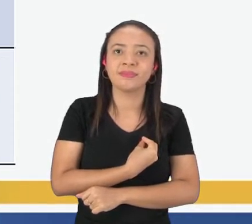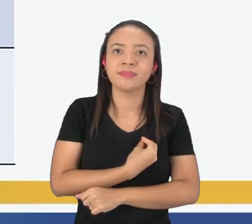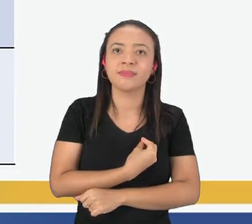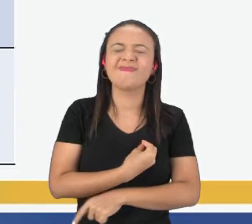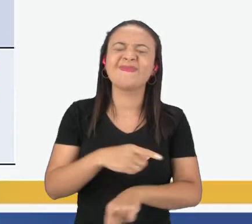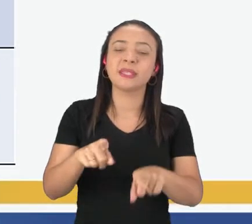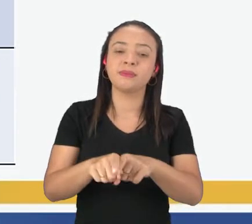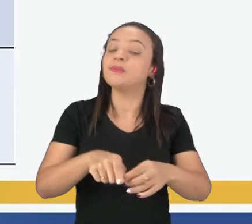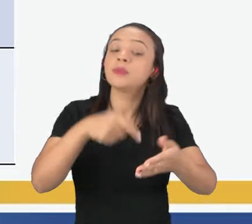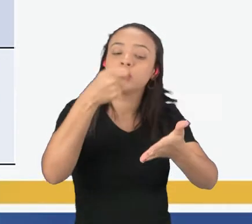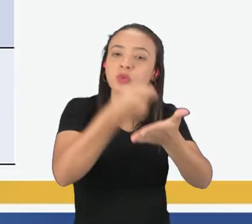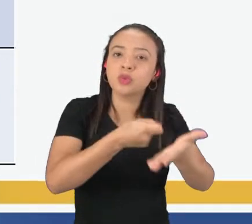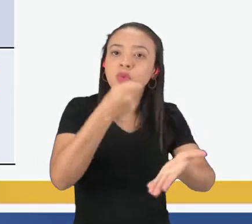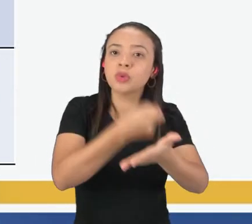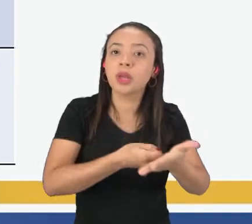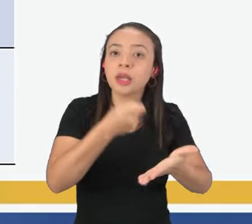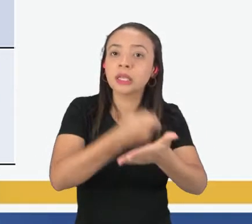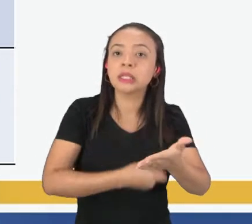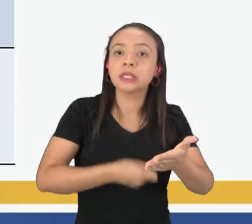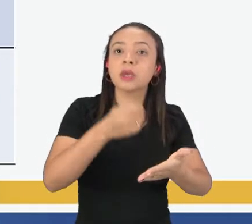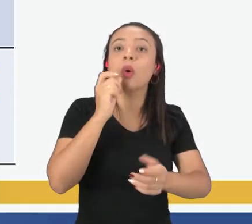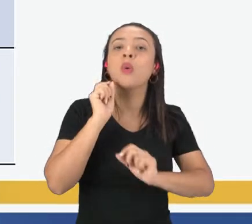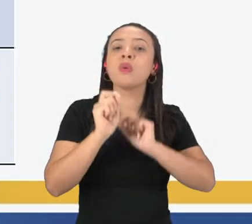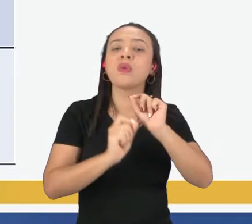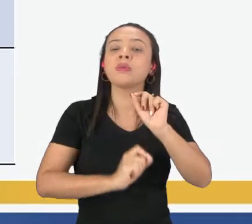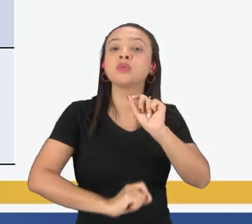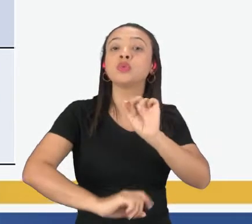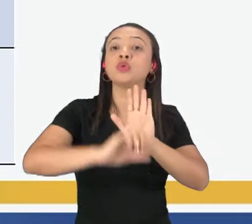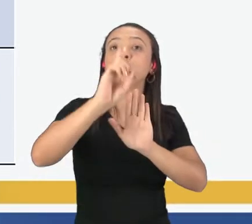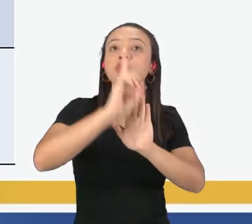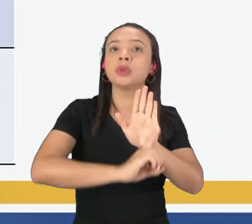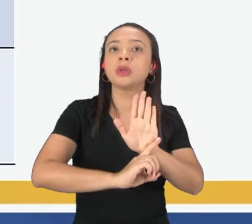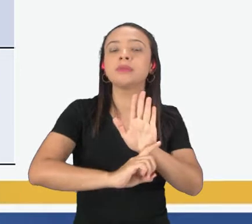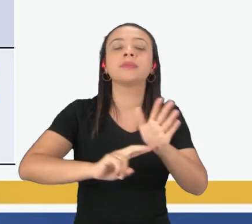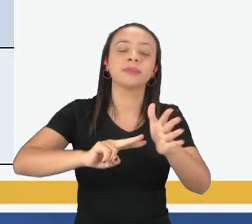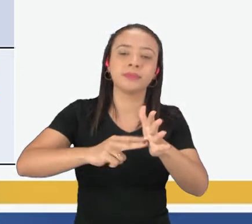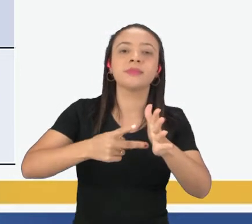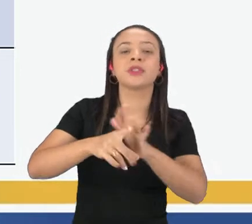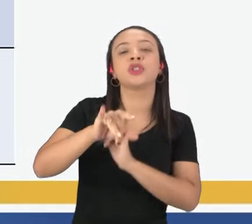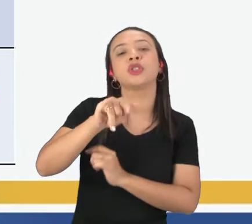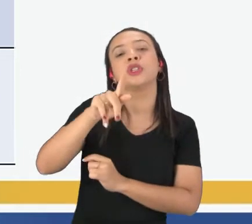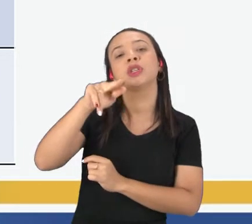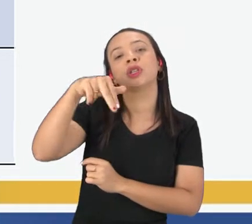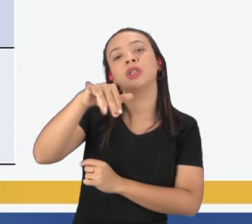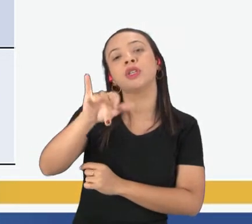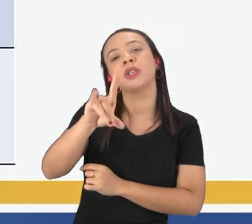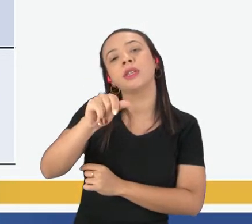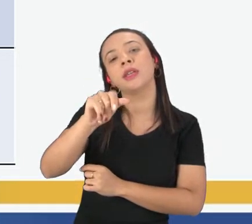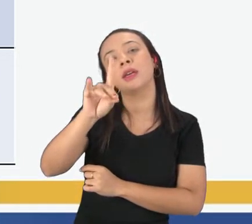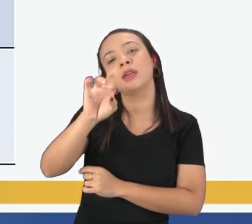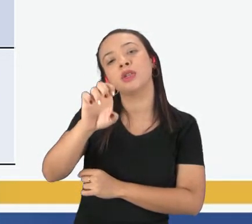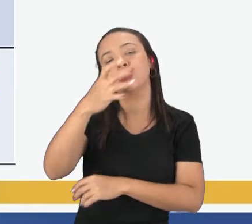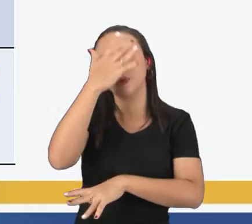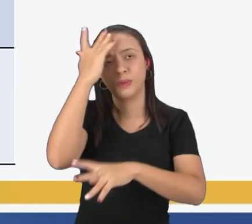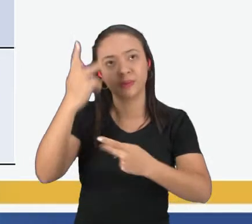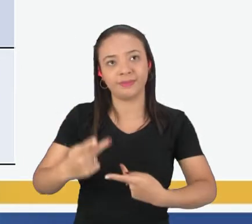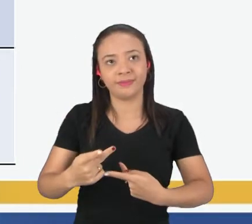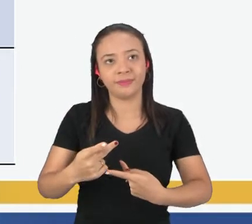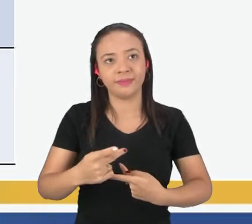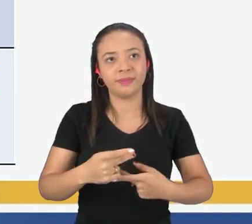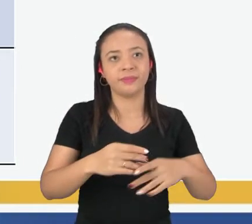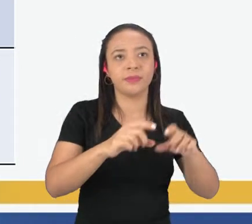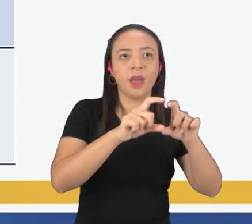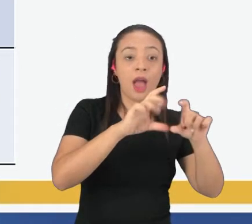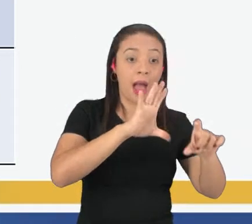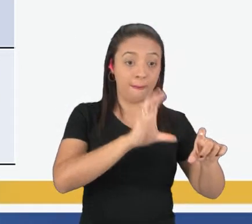e a defesa permanente dos direitos na postura da dignidade humana. Então, nessa primeira linha, você vê a religião